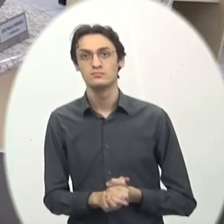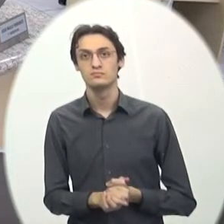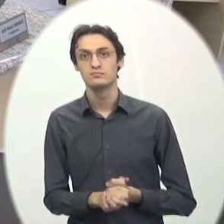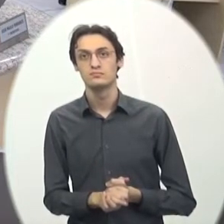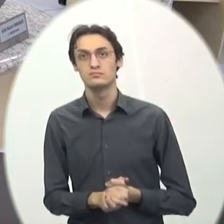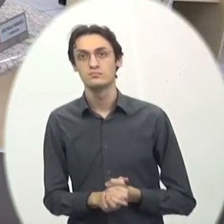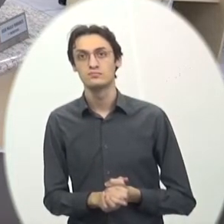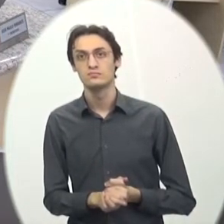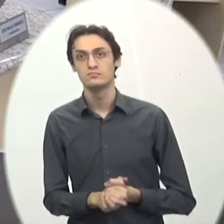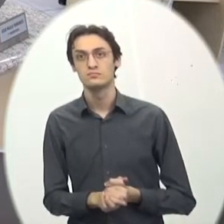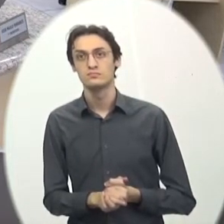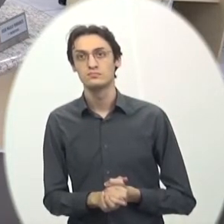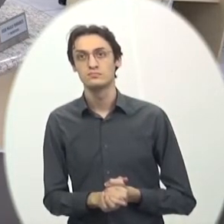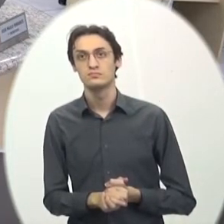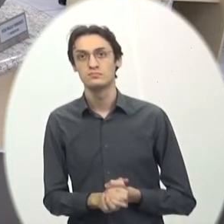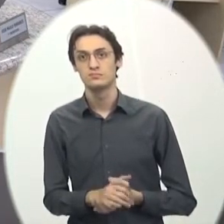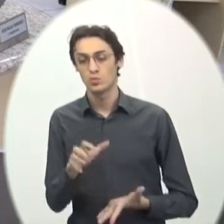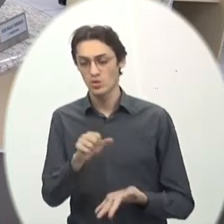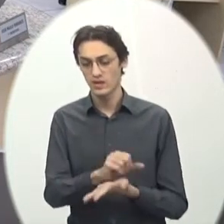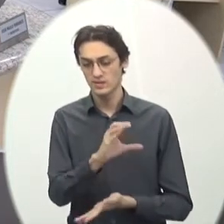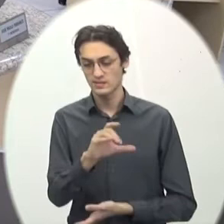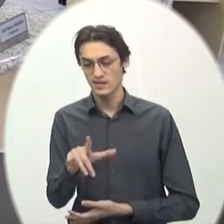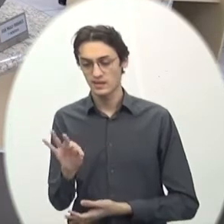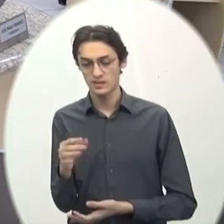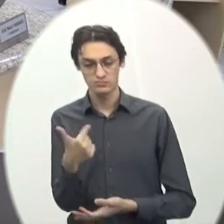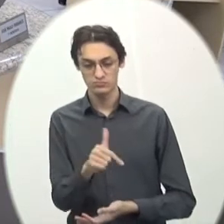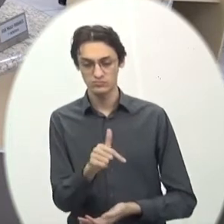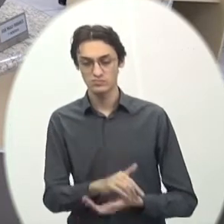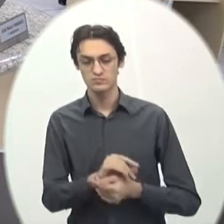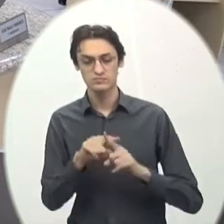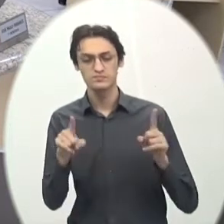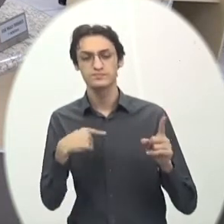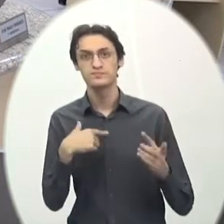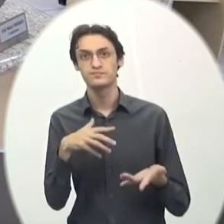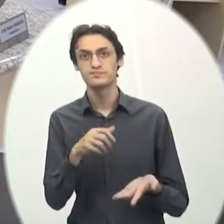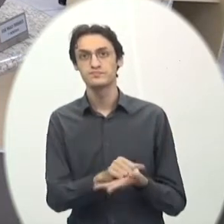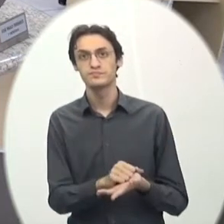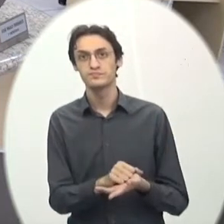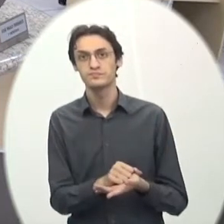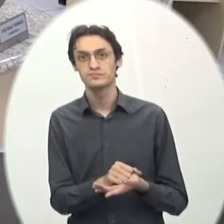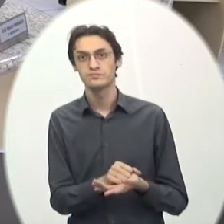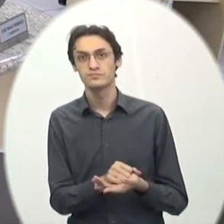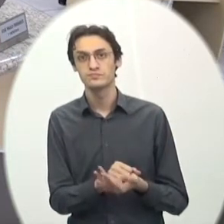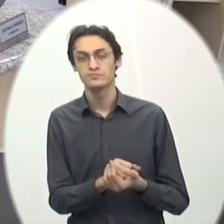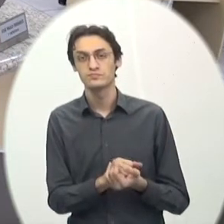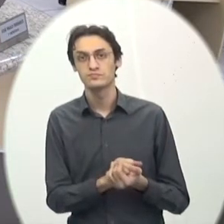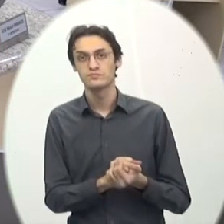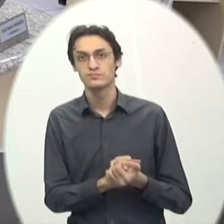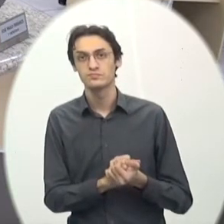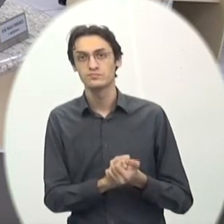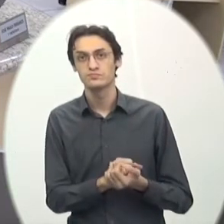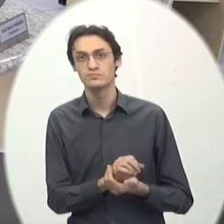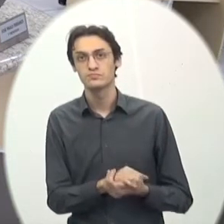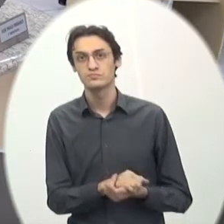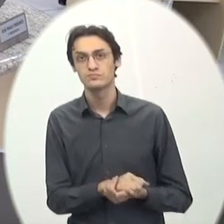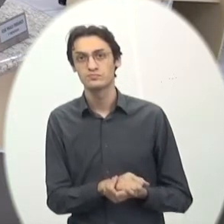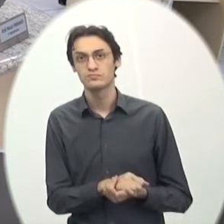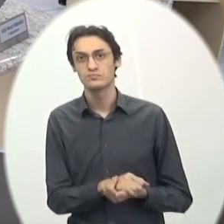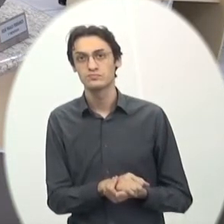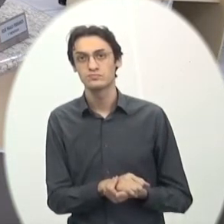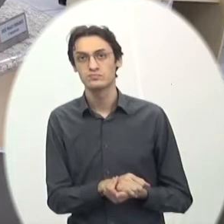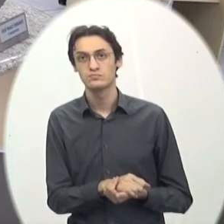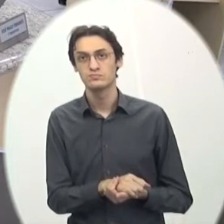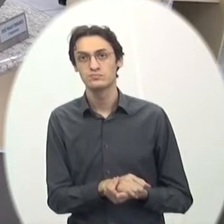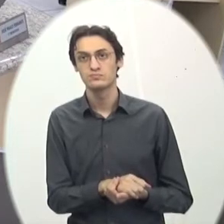Contrato definitivo? É. CLT, não. Não, mesmo que não fosse CLT ou por MEI, o senhor contratou direto por MEI?